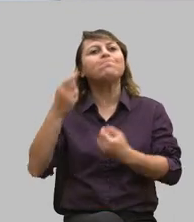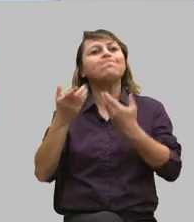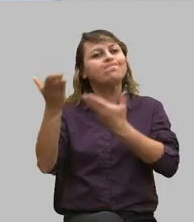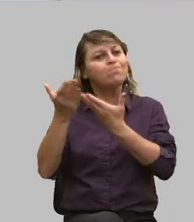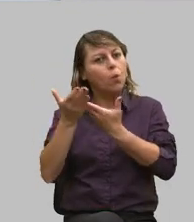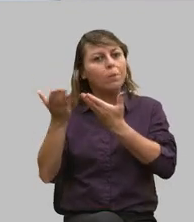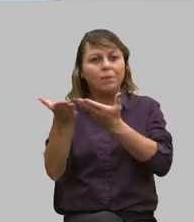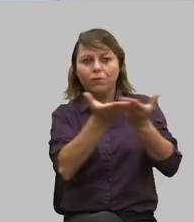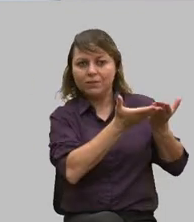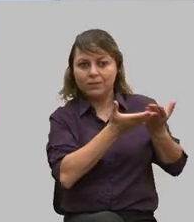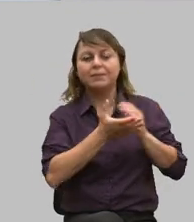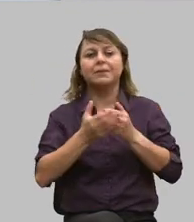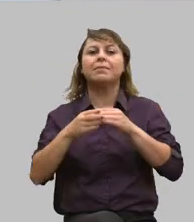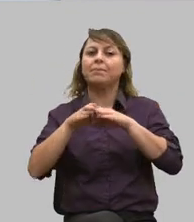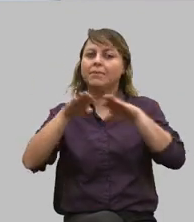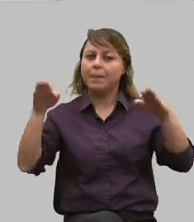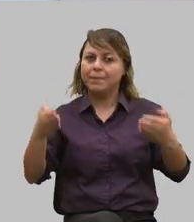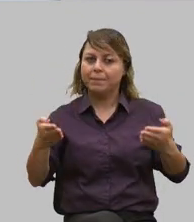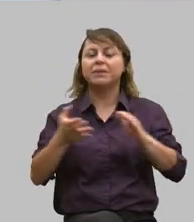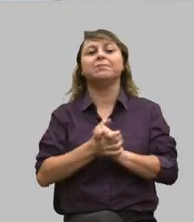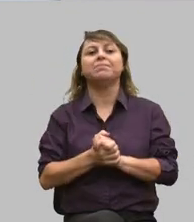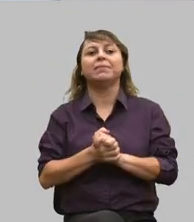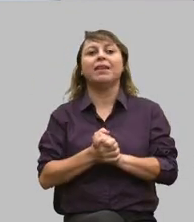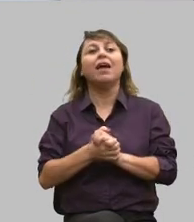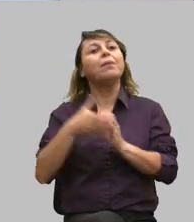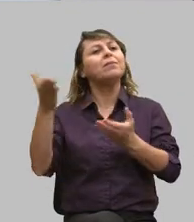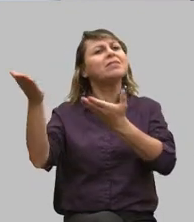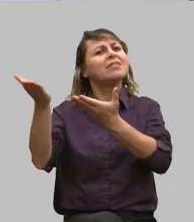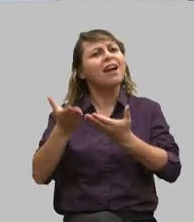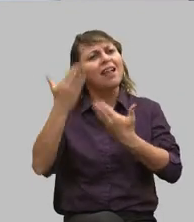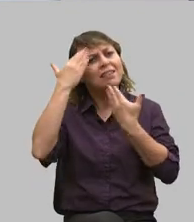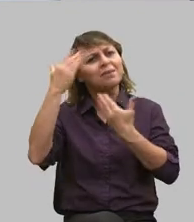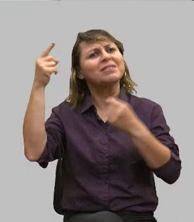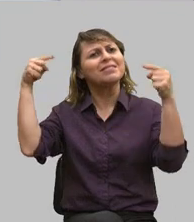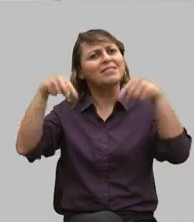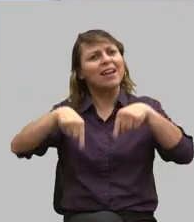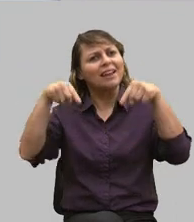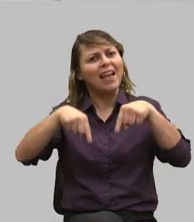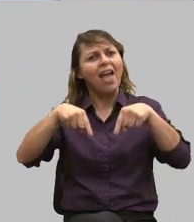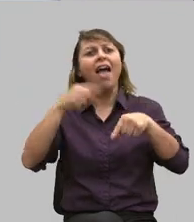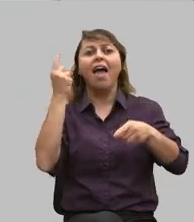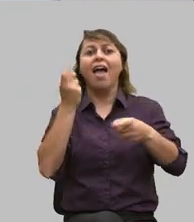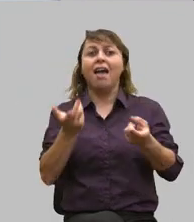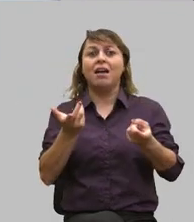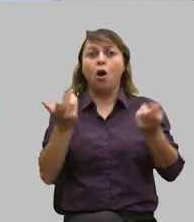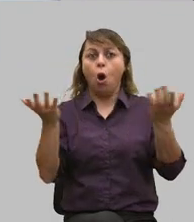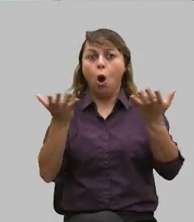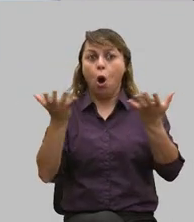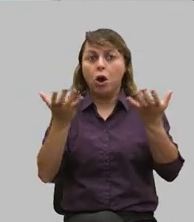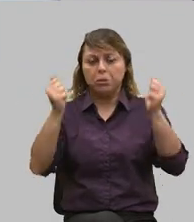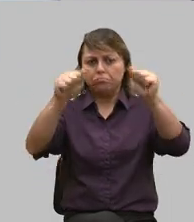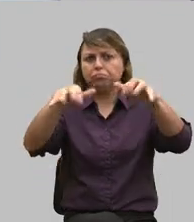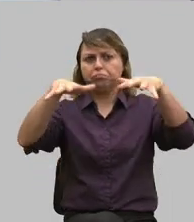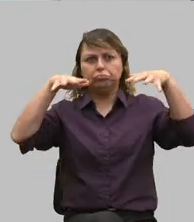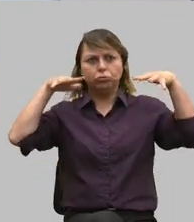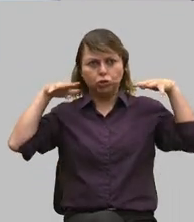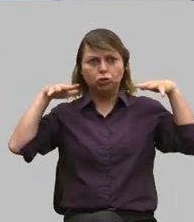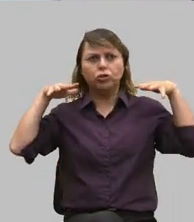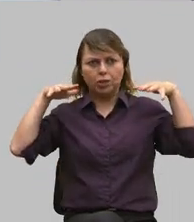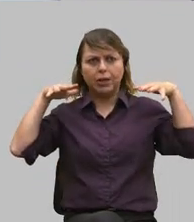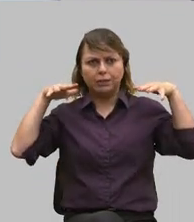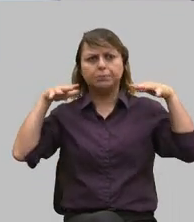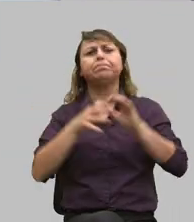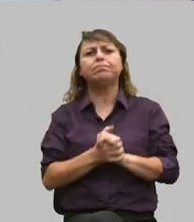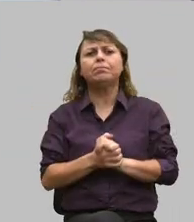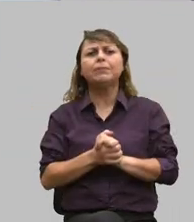mesa queria agradecer agradecer por estarem aqui eu falo que essa reunião hoje gente essa audiência pública ela me